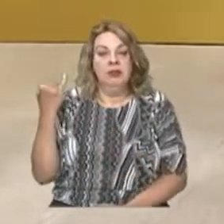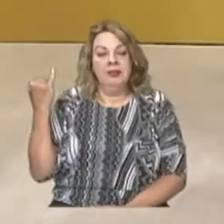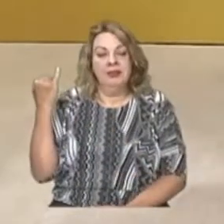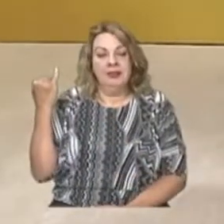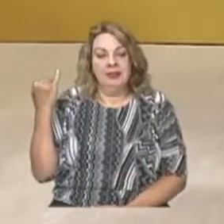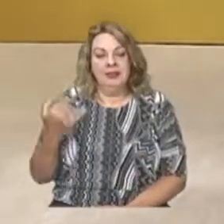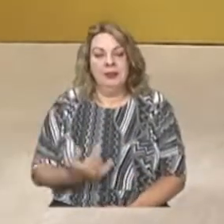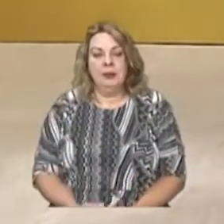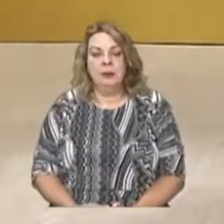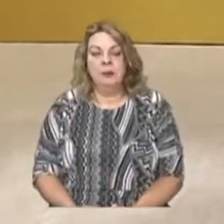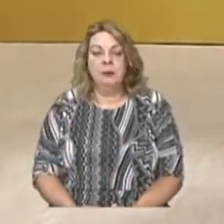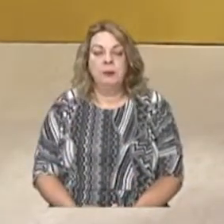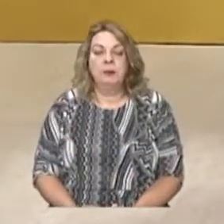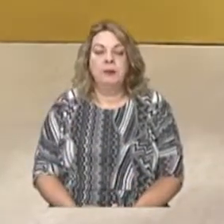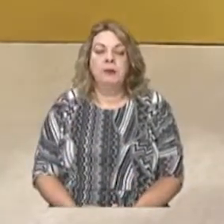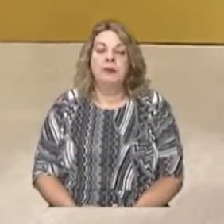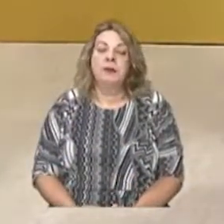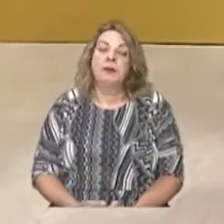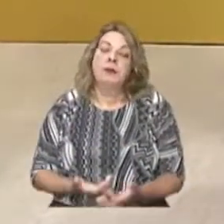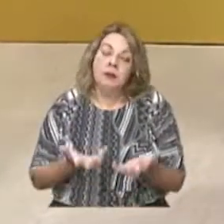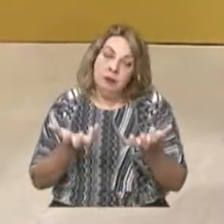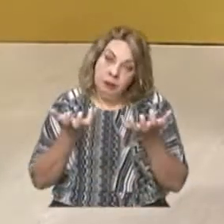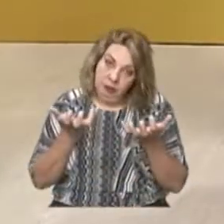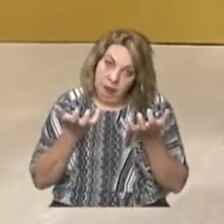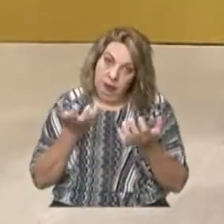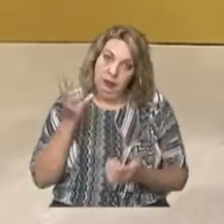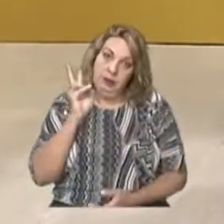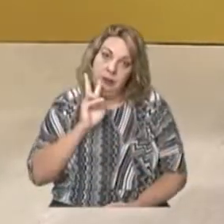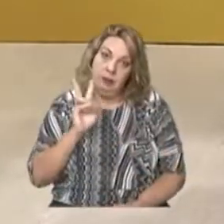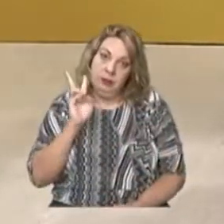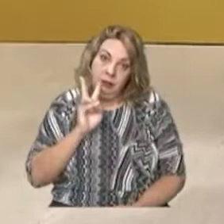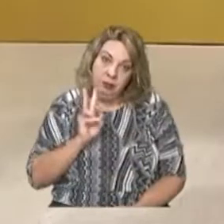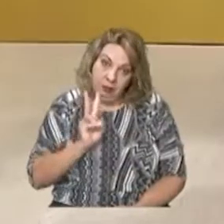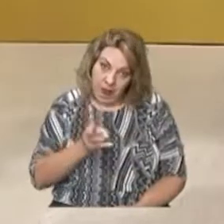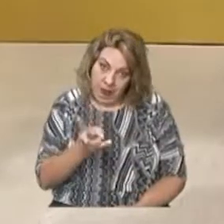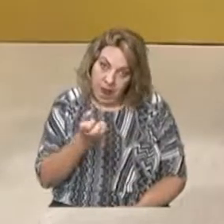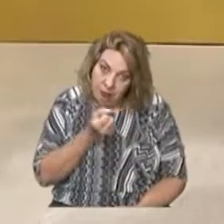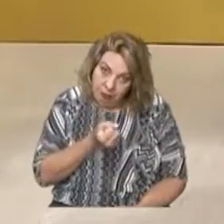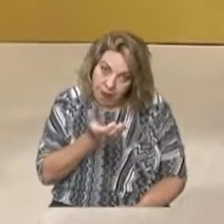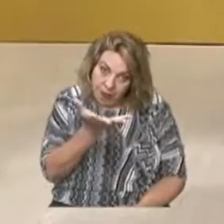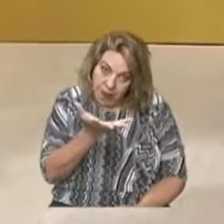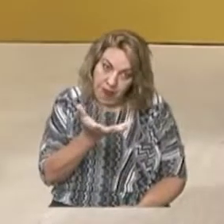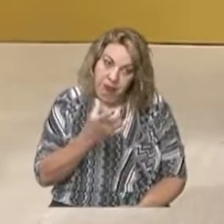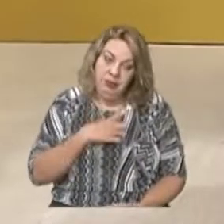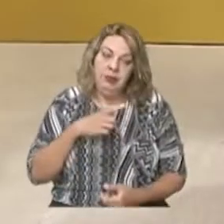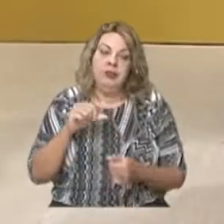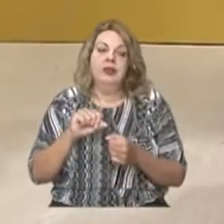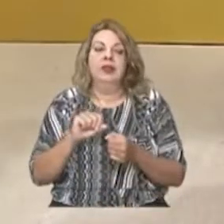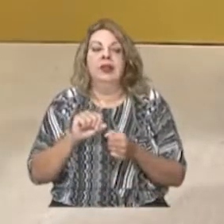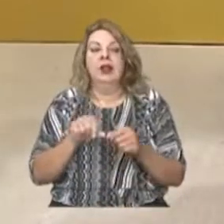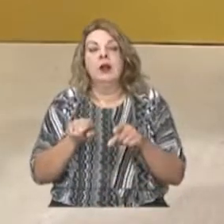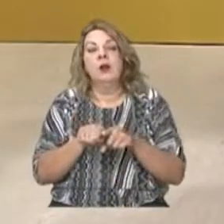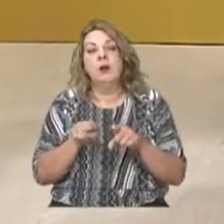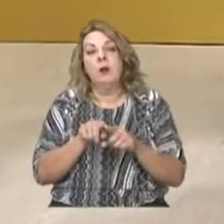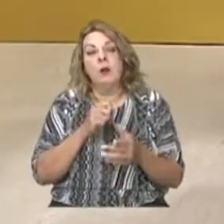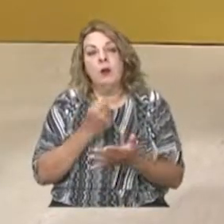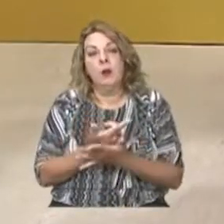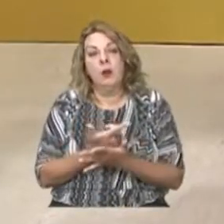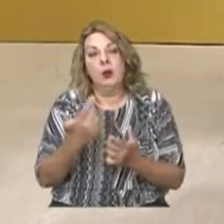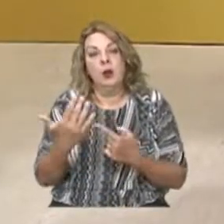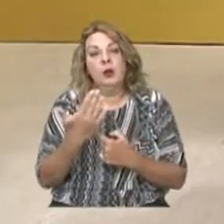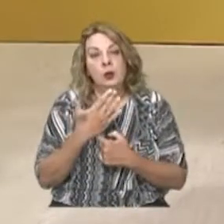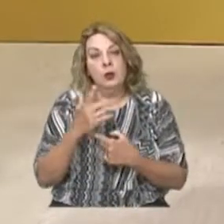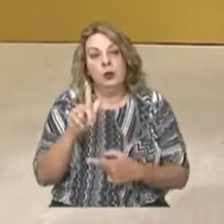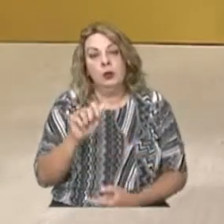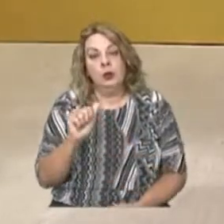Júnior? Isso mesmo, Jaque. Ó, e se você aí quer que sua história também seja contada aqui como a deles, faz como eles, adquira o seu Caju Cap, ajude o